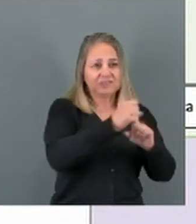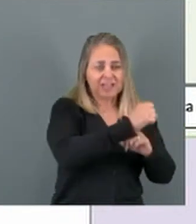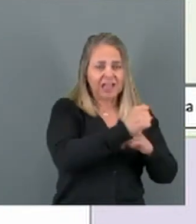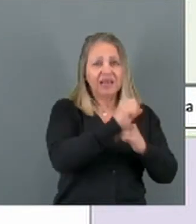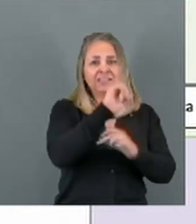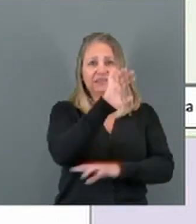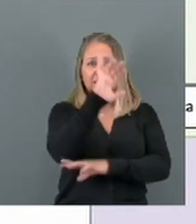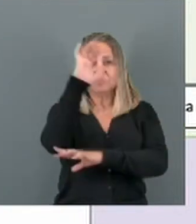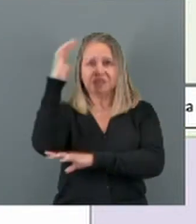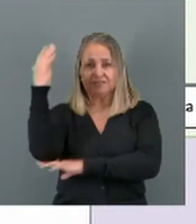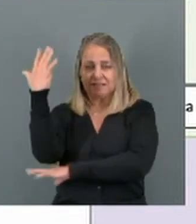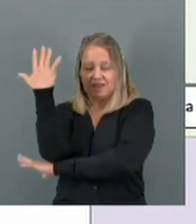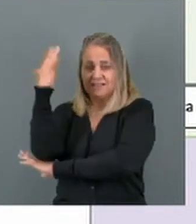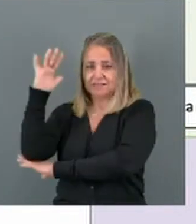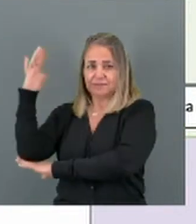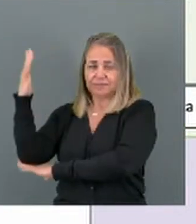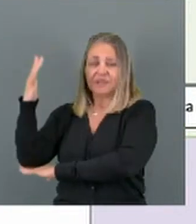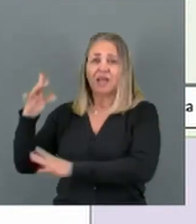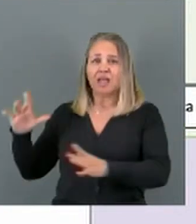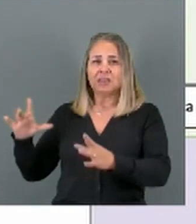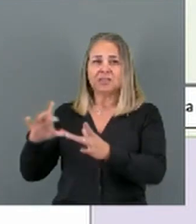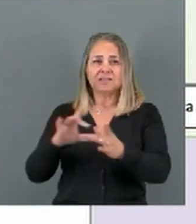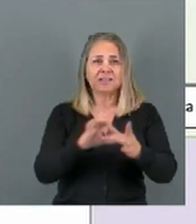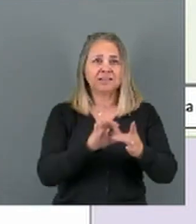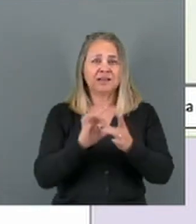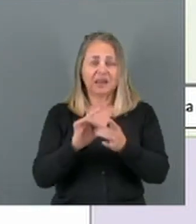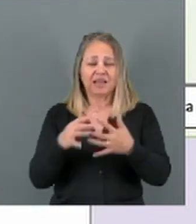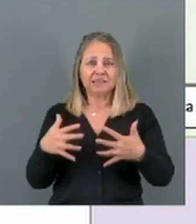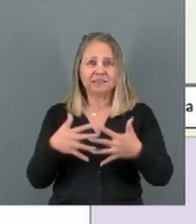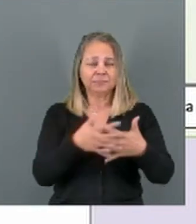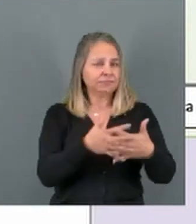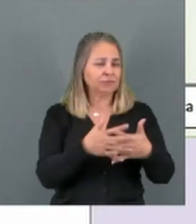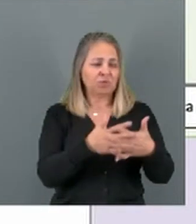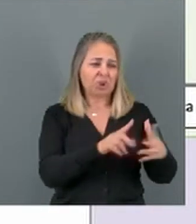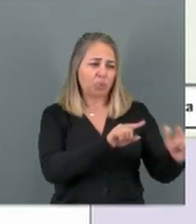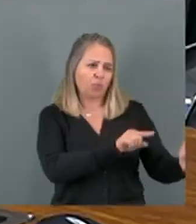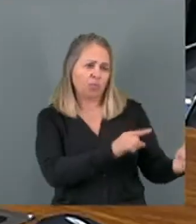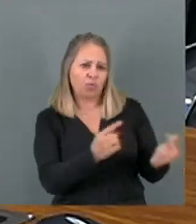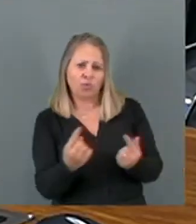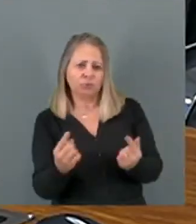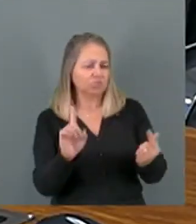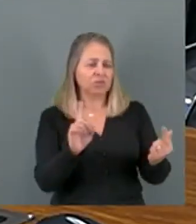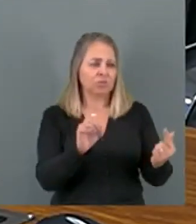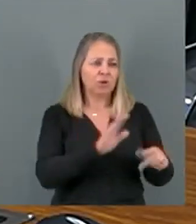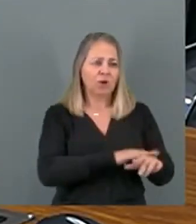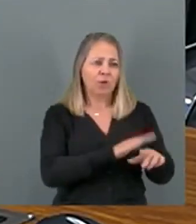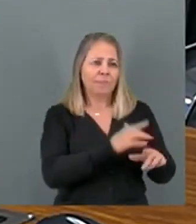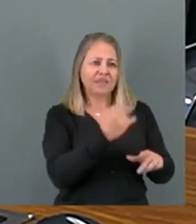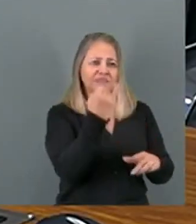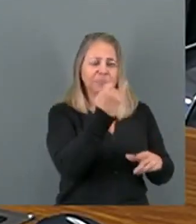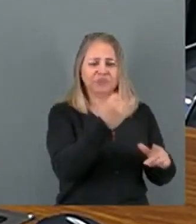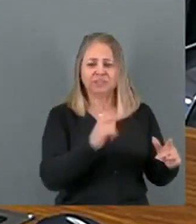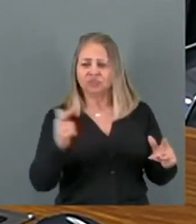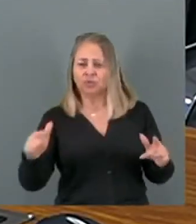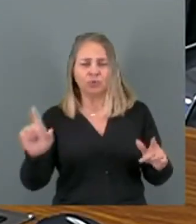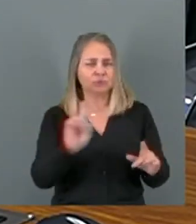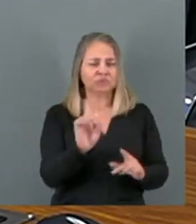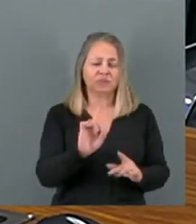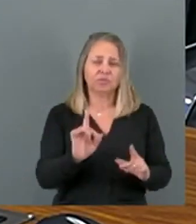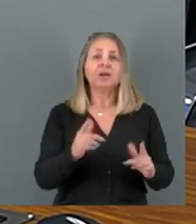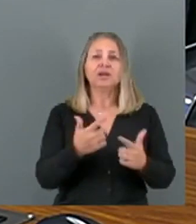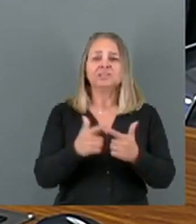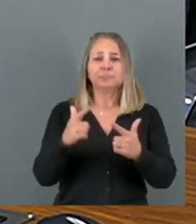se inserem, eles se entrelaçam, não é uma questão de um ou outro, é qual mais importante do que o outro. E em situações de crise